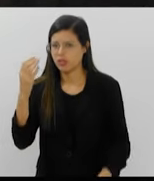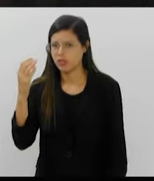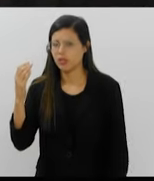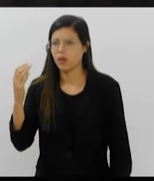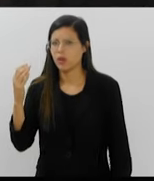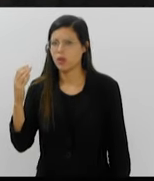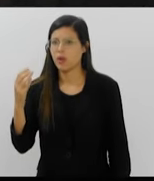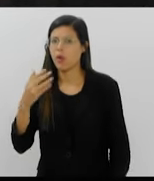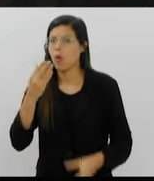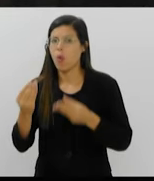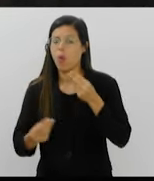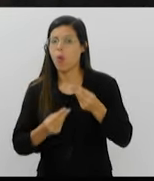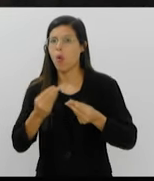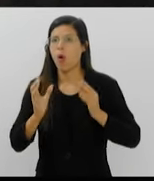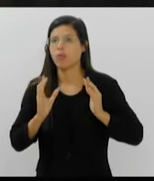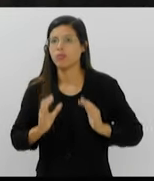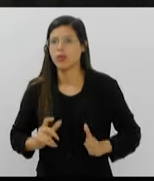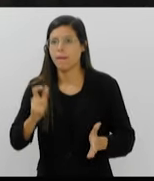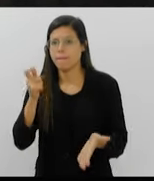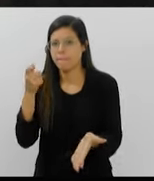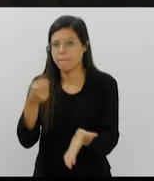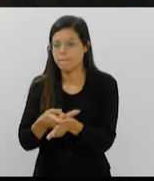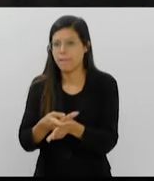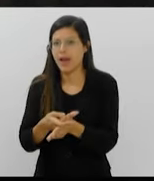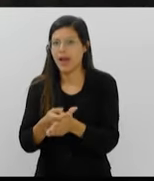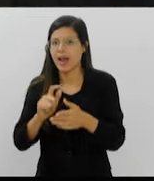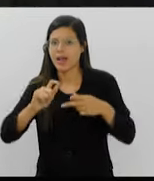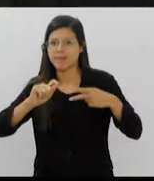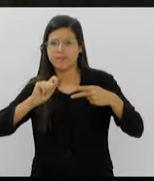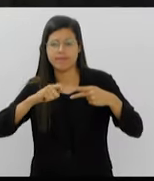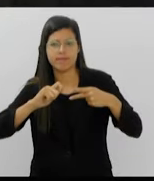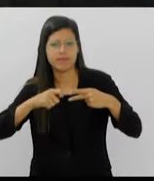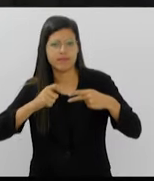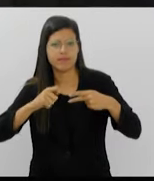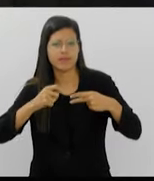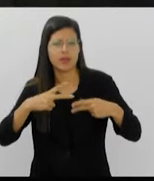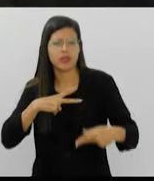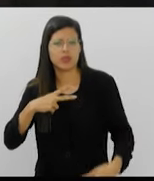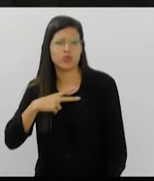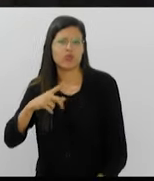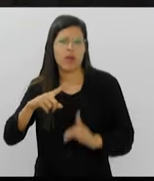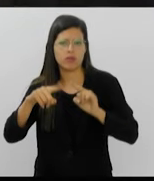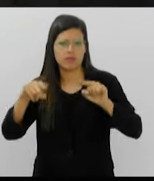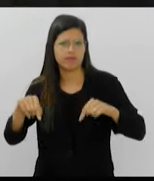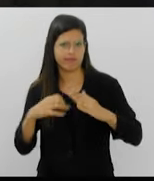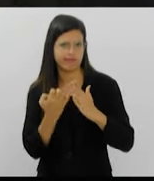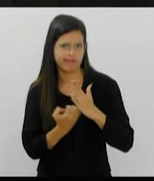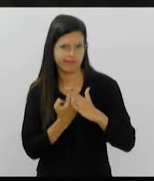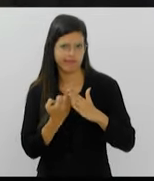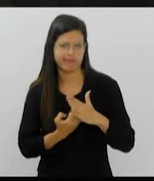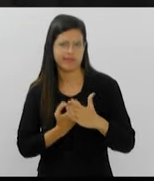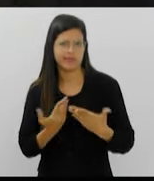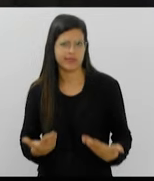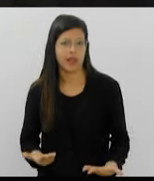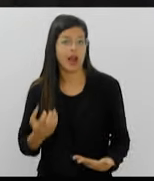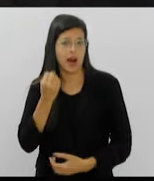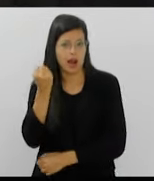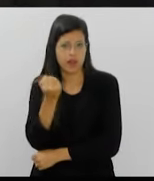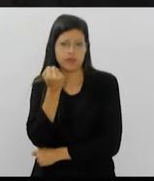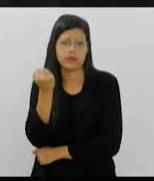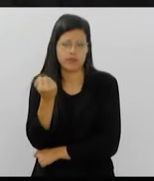Como que o cidadão vai pagar reboque, a taxa de reboque no PIX particular de um funcionário da empresa? É algo